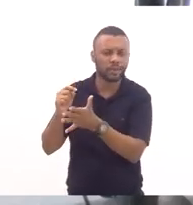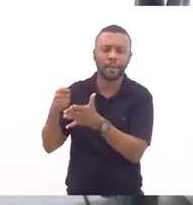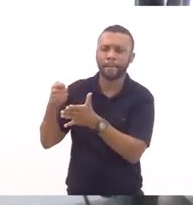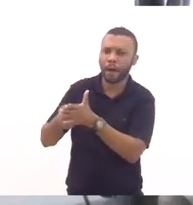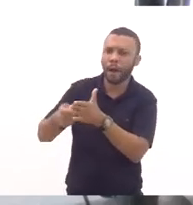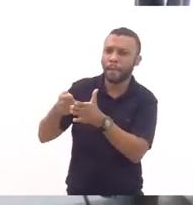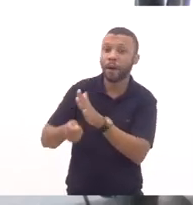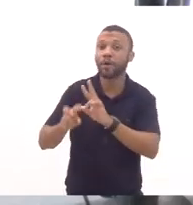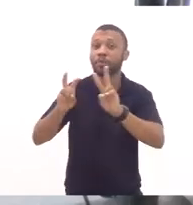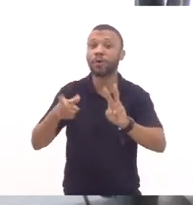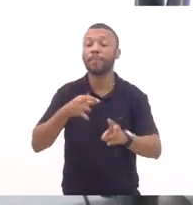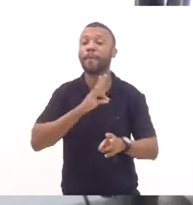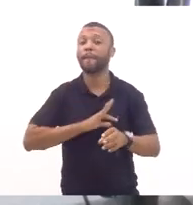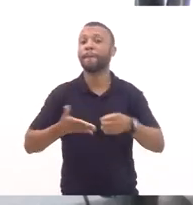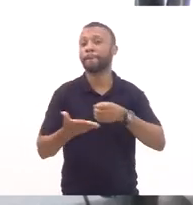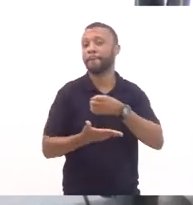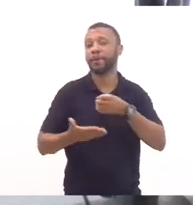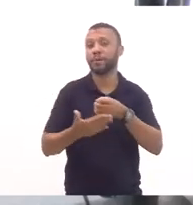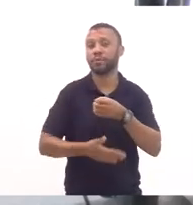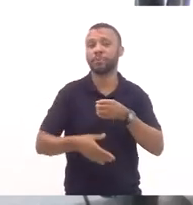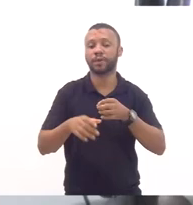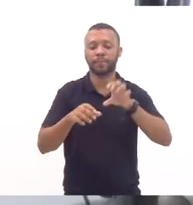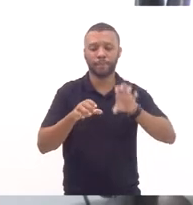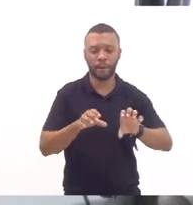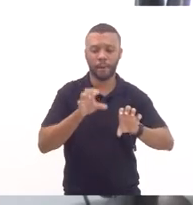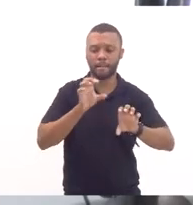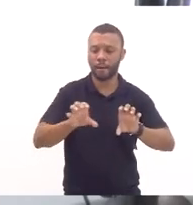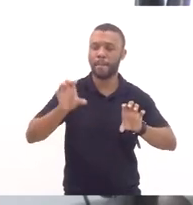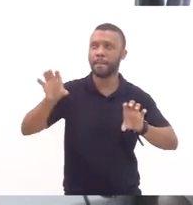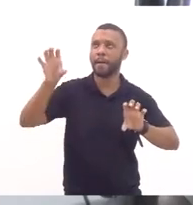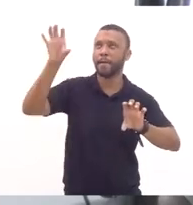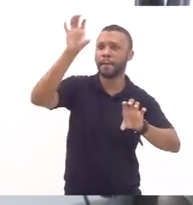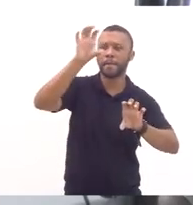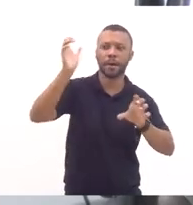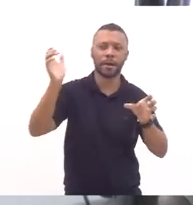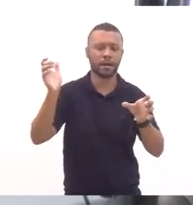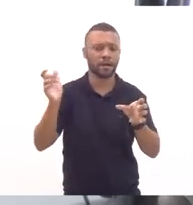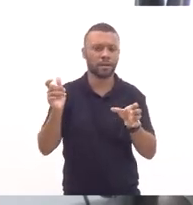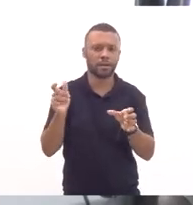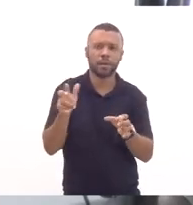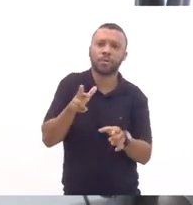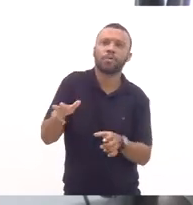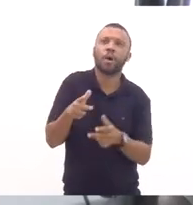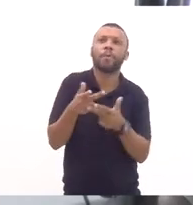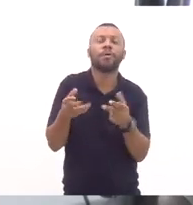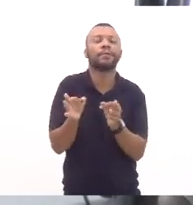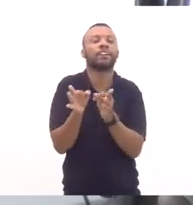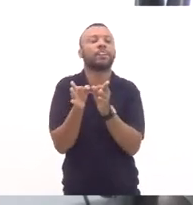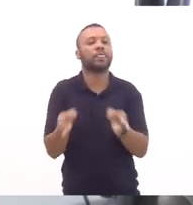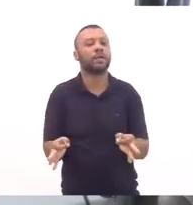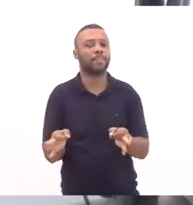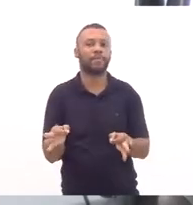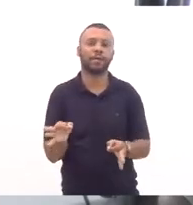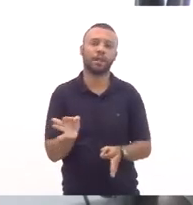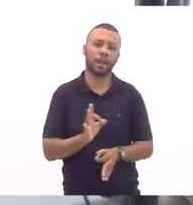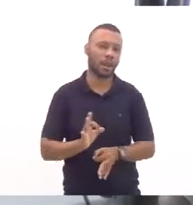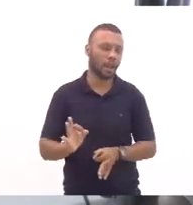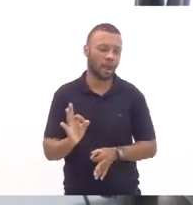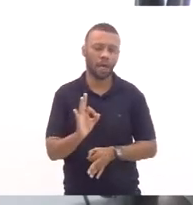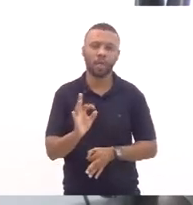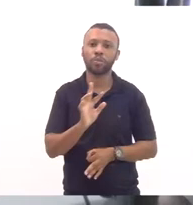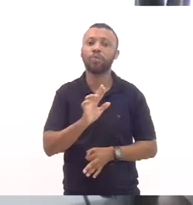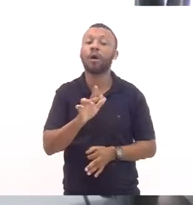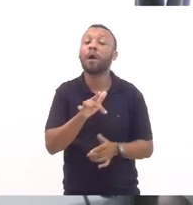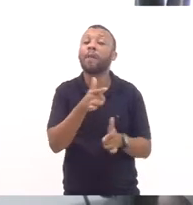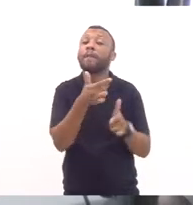sobre o piso regional, que não é uma coisa, faz a questão do Rio de Janeiro, não é uma questão que vem